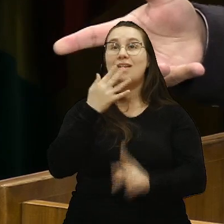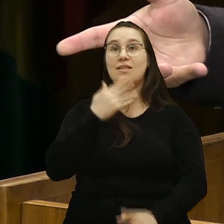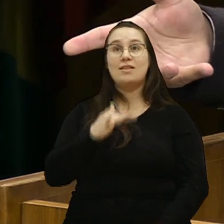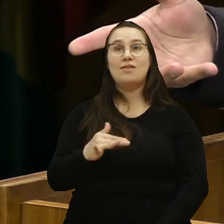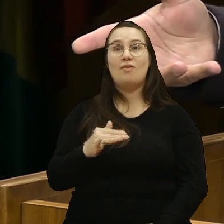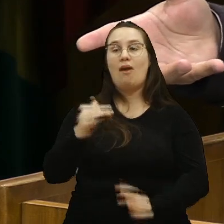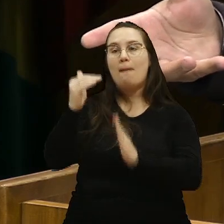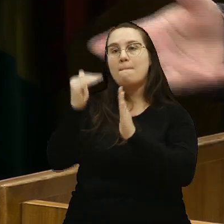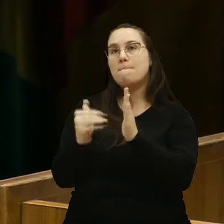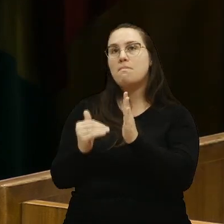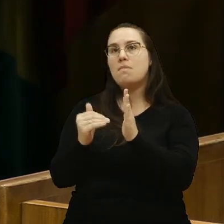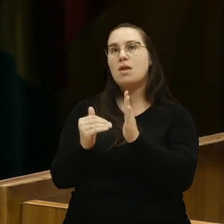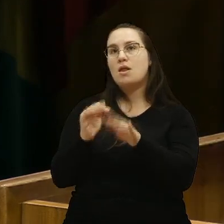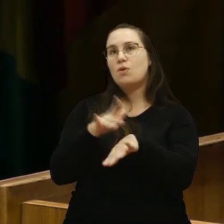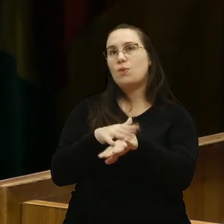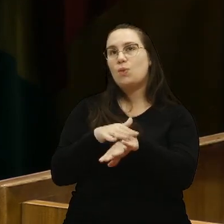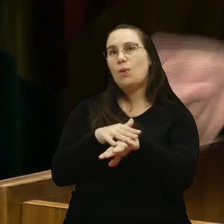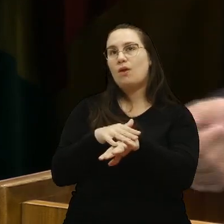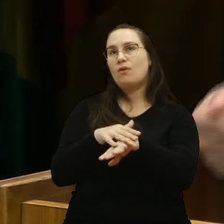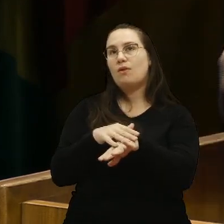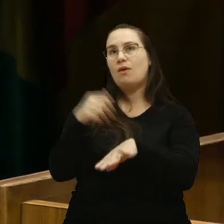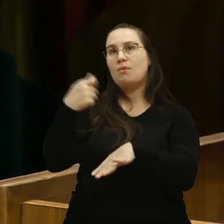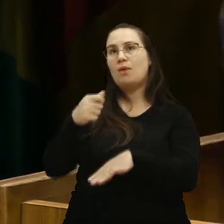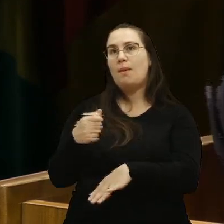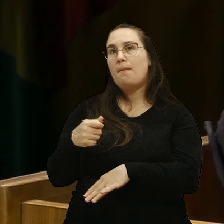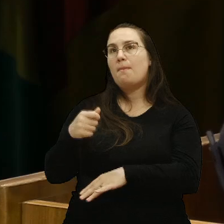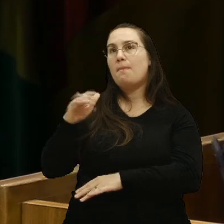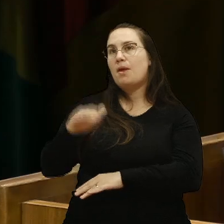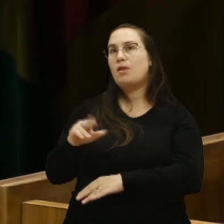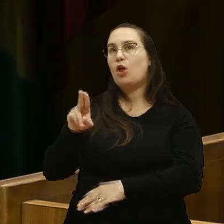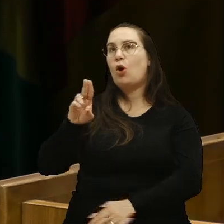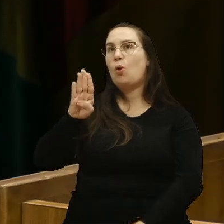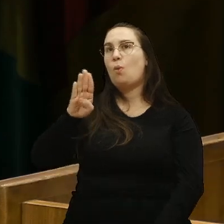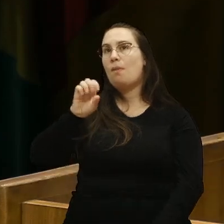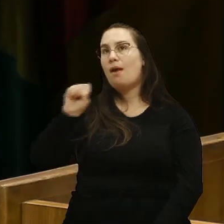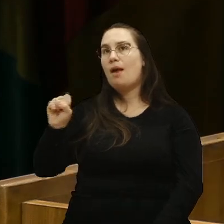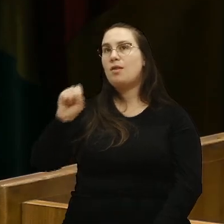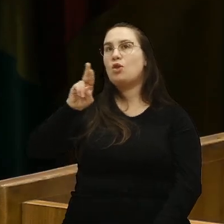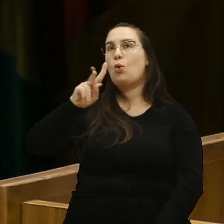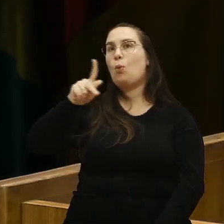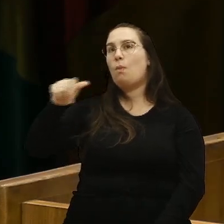menos doentes, vão precisar menos da UBS, menos da UPA.